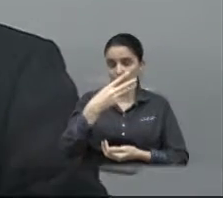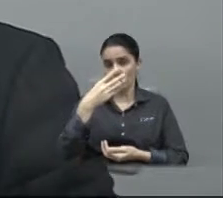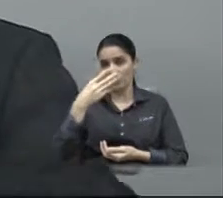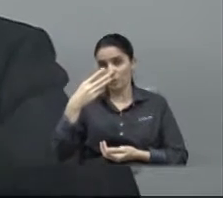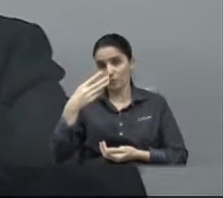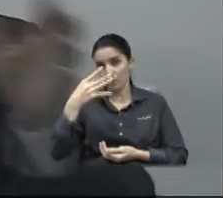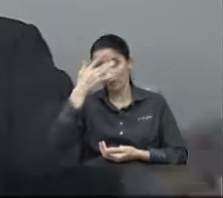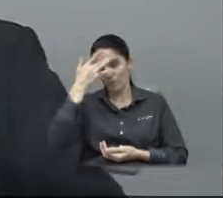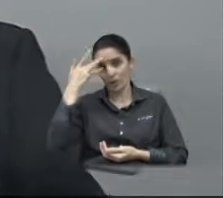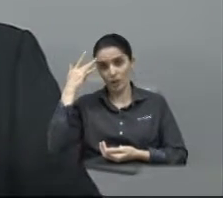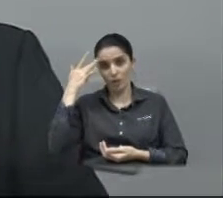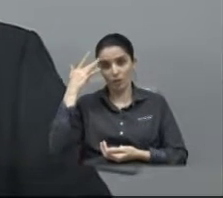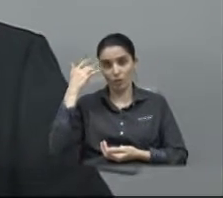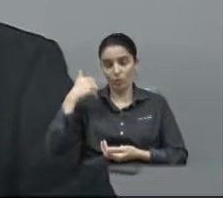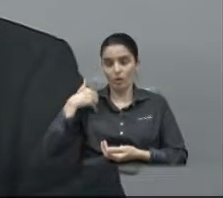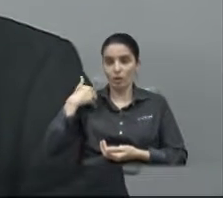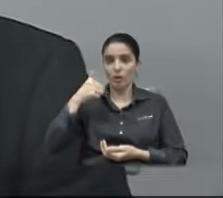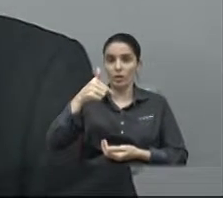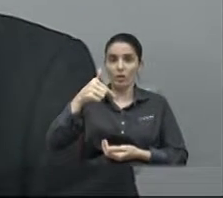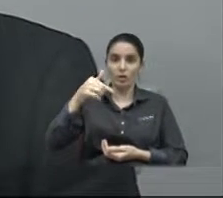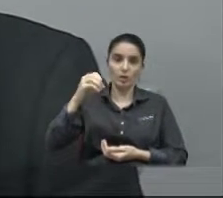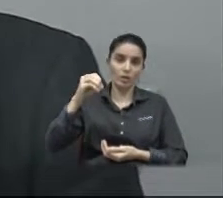210 mil, pelo menos,